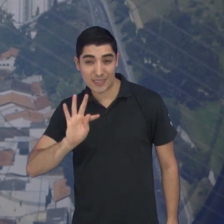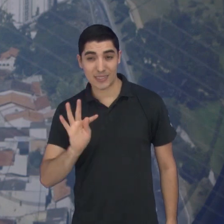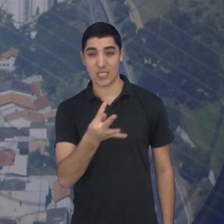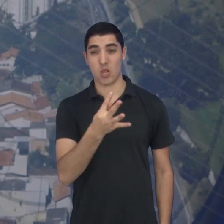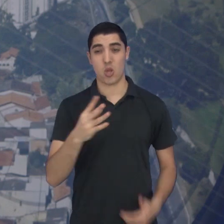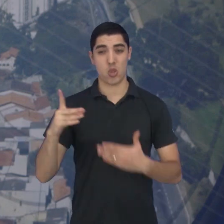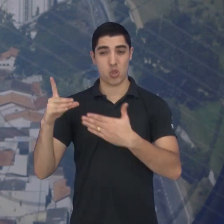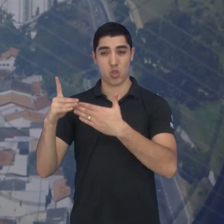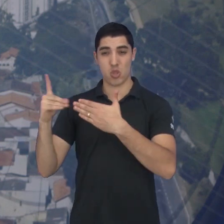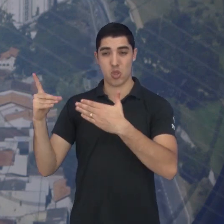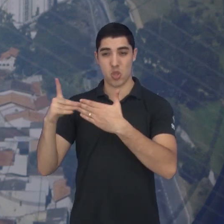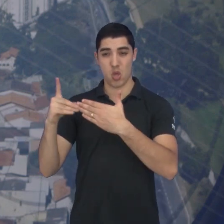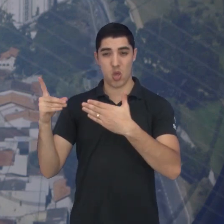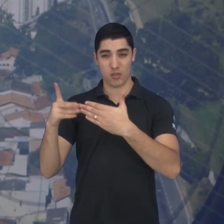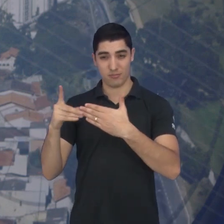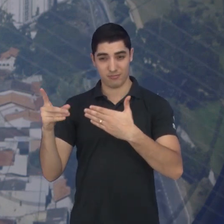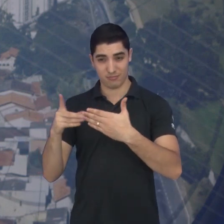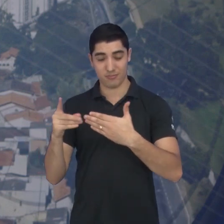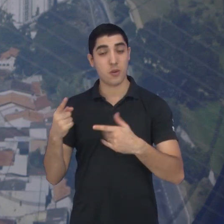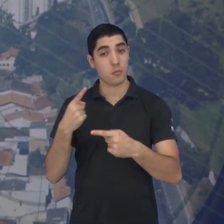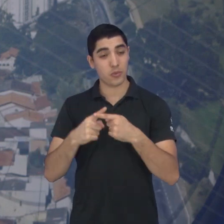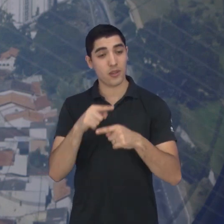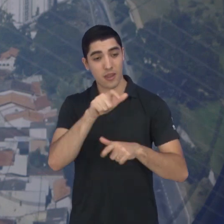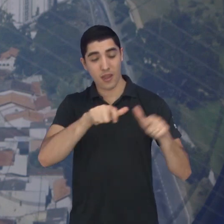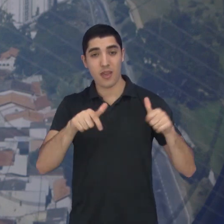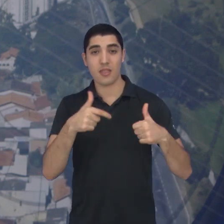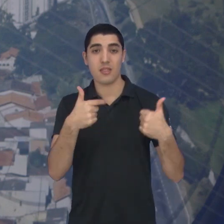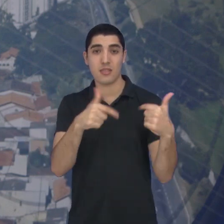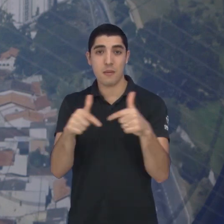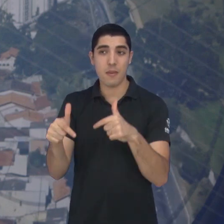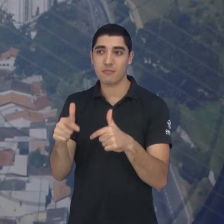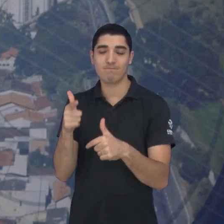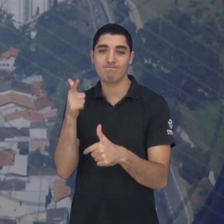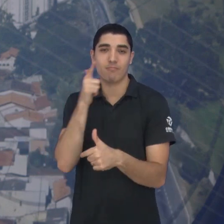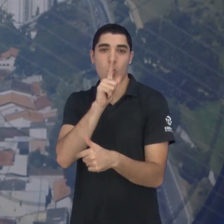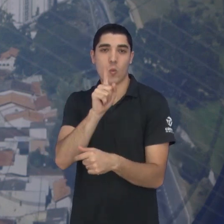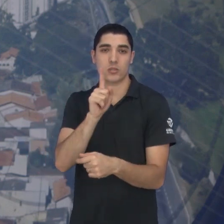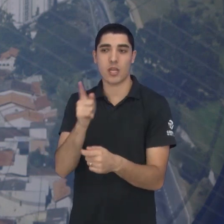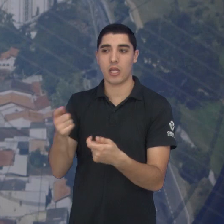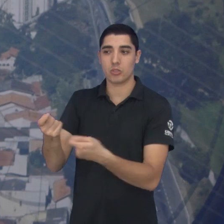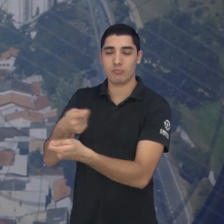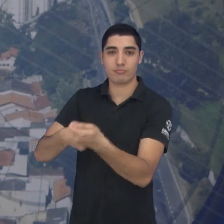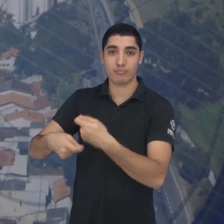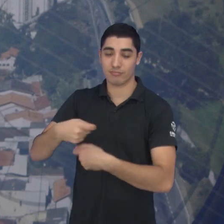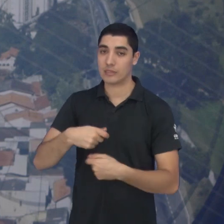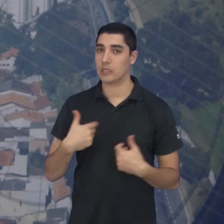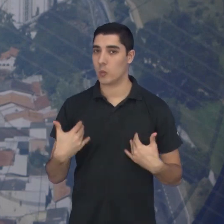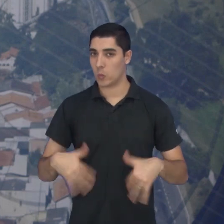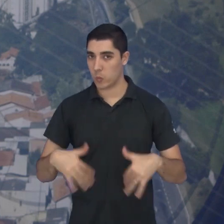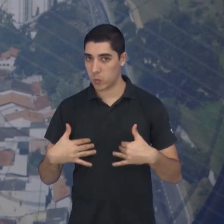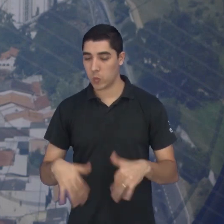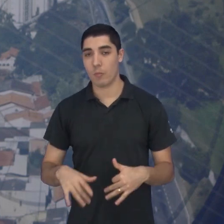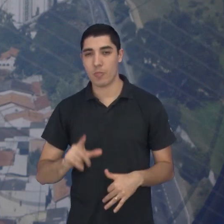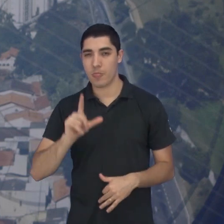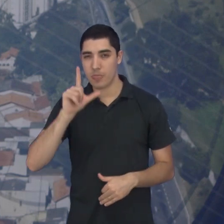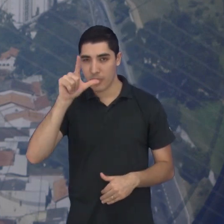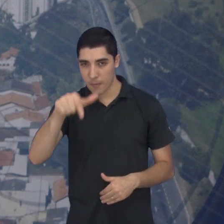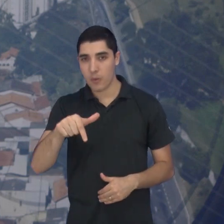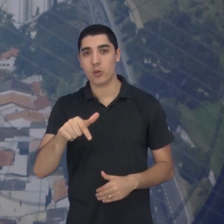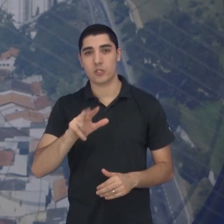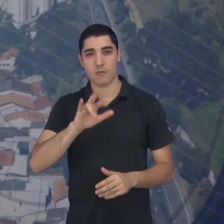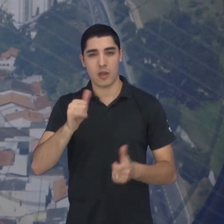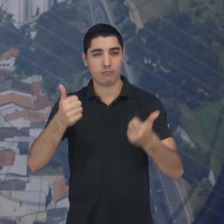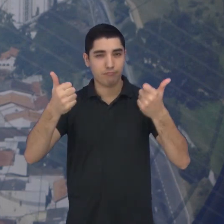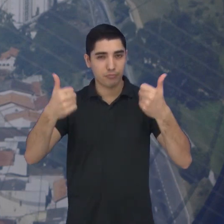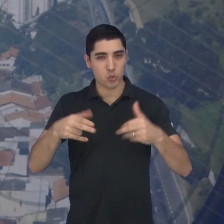a contribuição desse tipo de trabalho para a economia global, gente. Então, é muita coisa. A gente vai repercutir um pouquinho mais sobre esse assunto